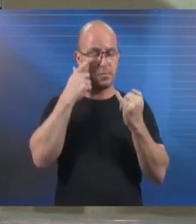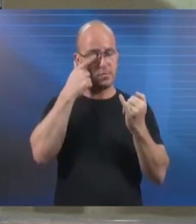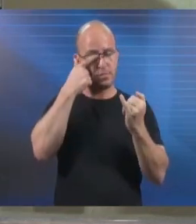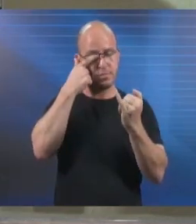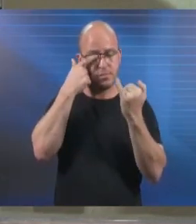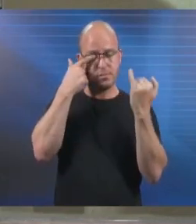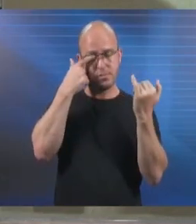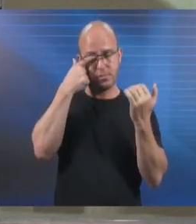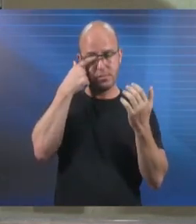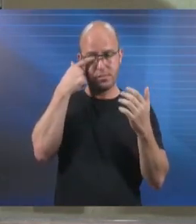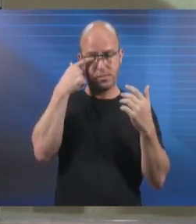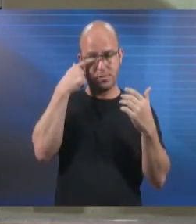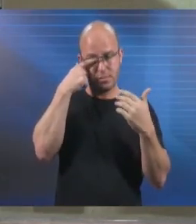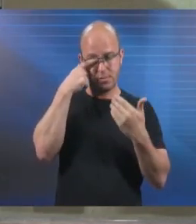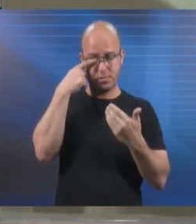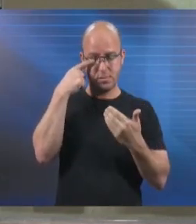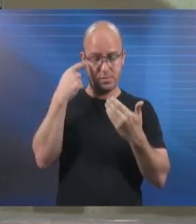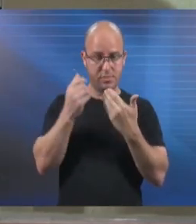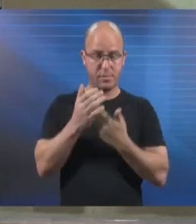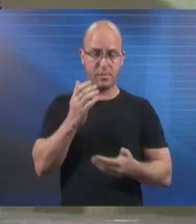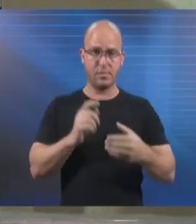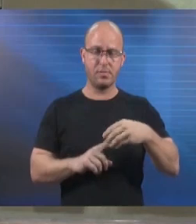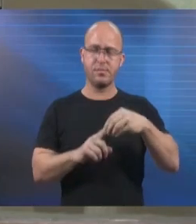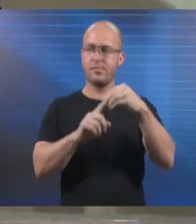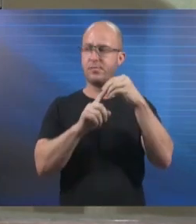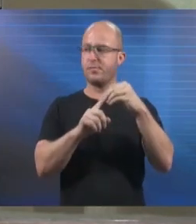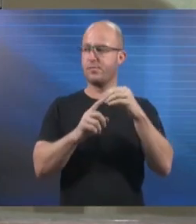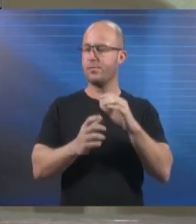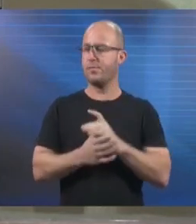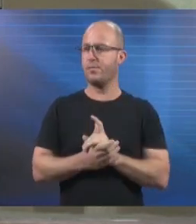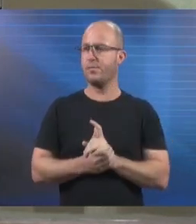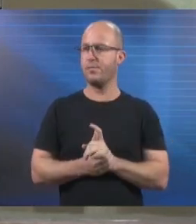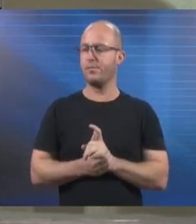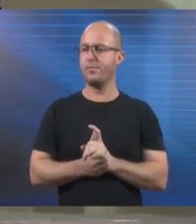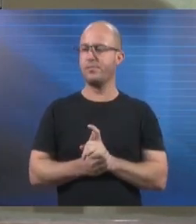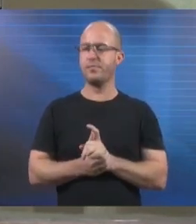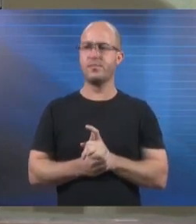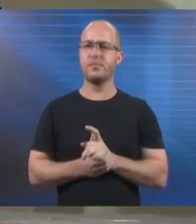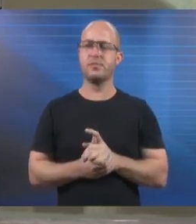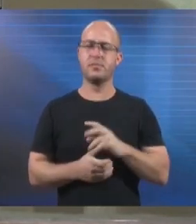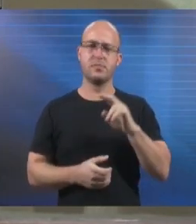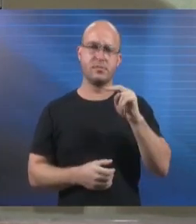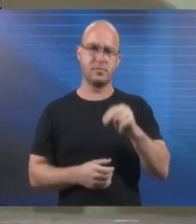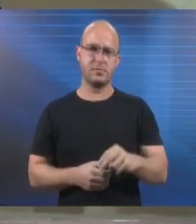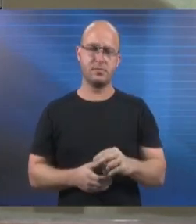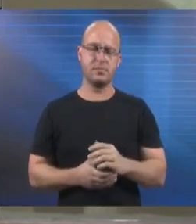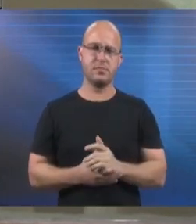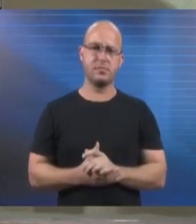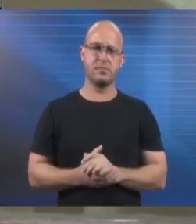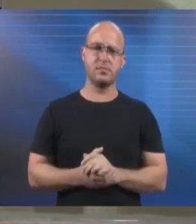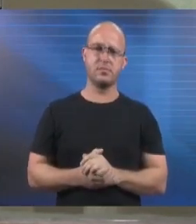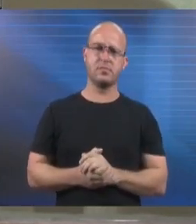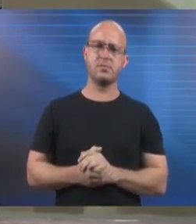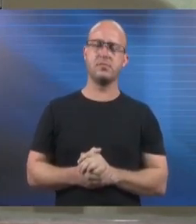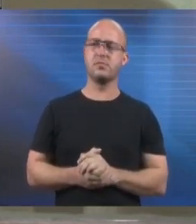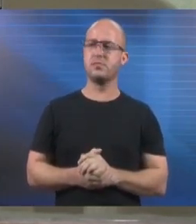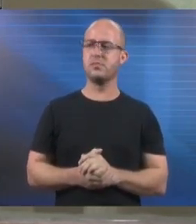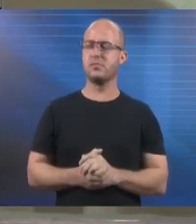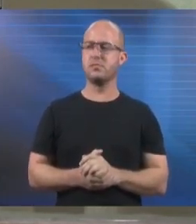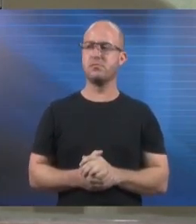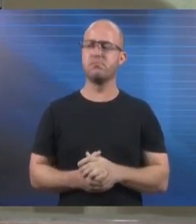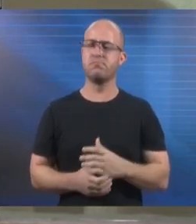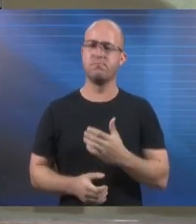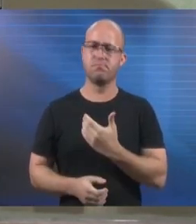a o protagonismo que sempre teve e figurando no nordeste eh a